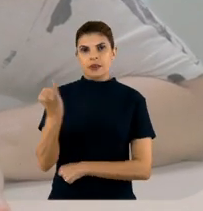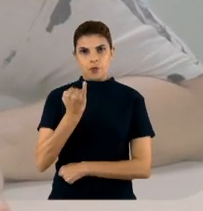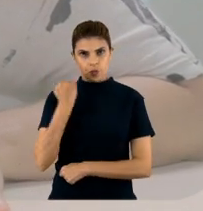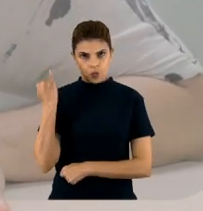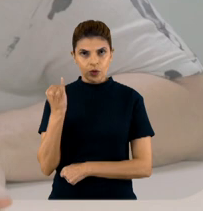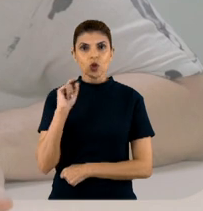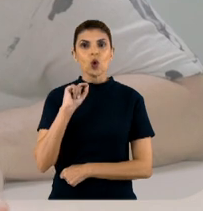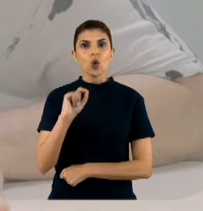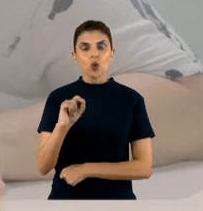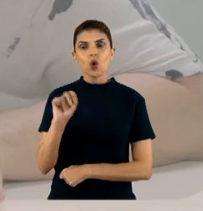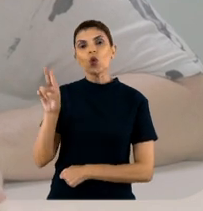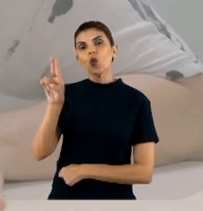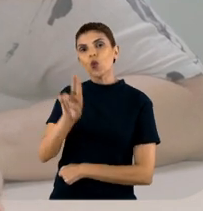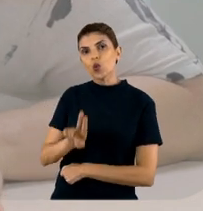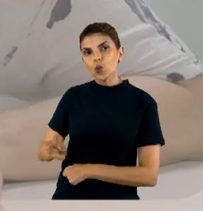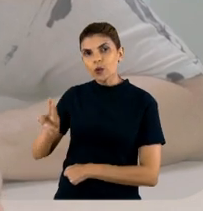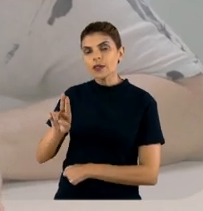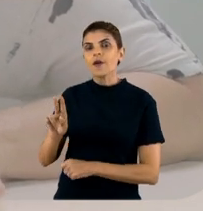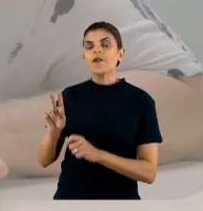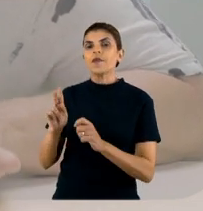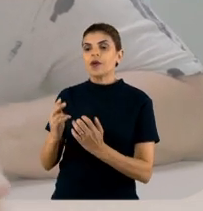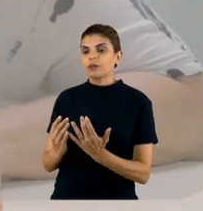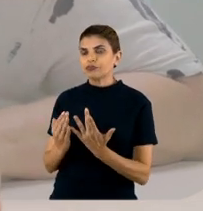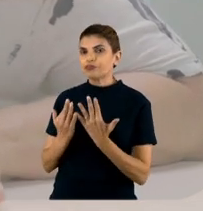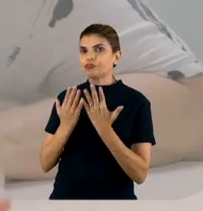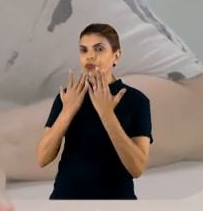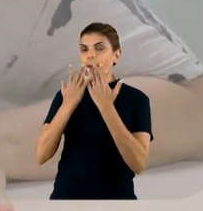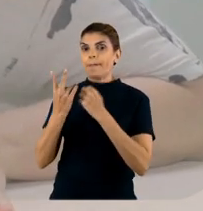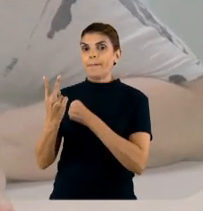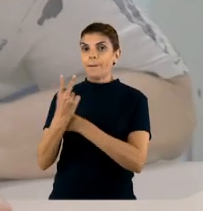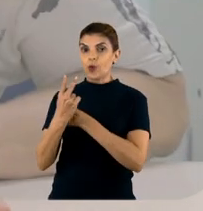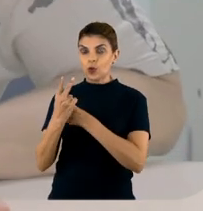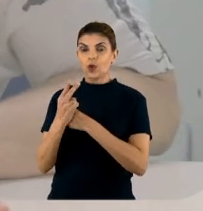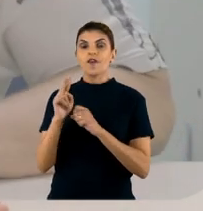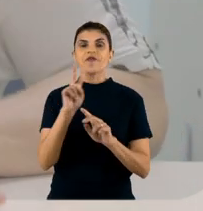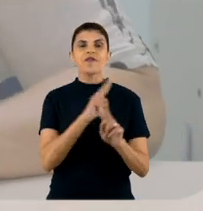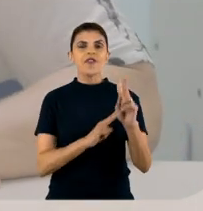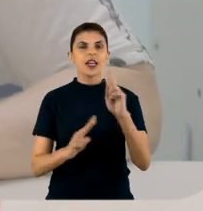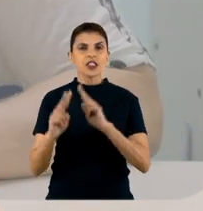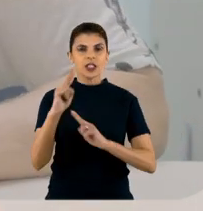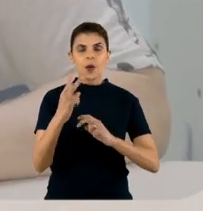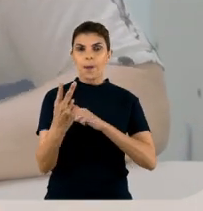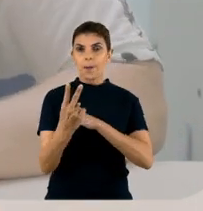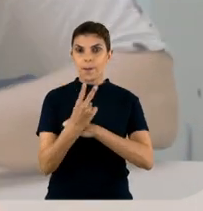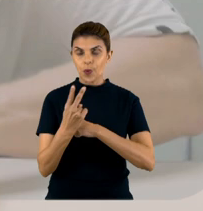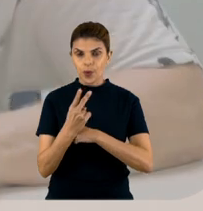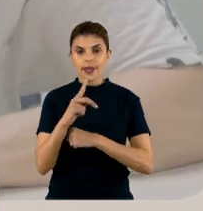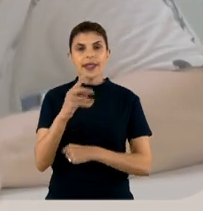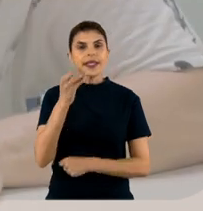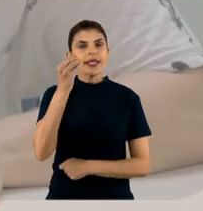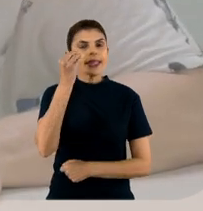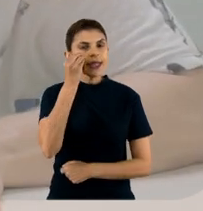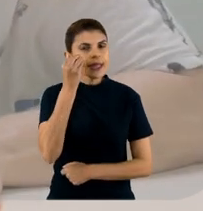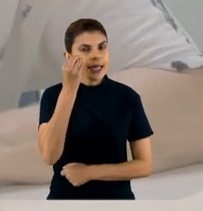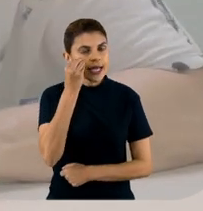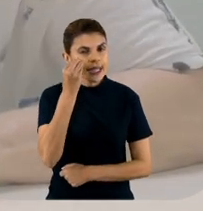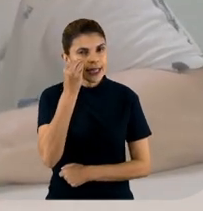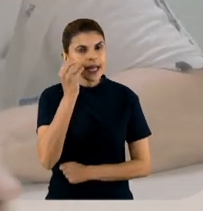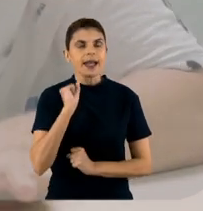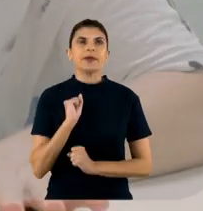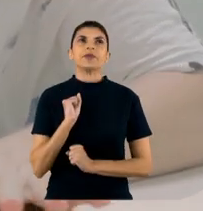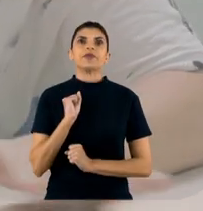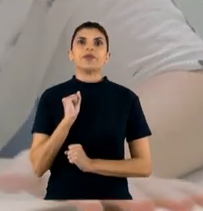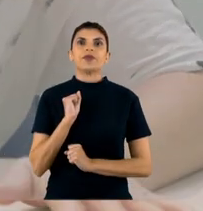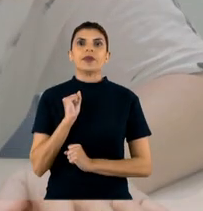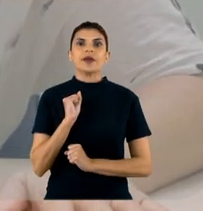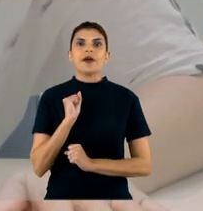importantes é a ização de ventilação protetora o que que é isso é você tentar